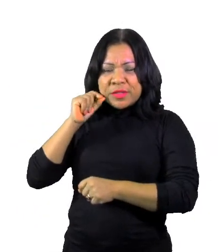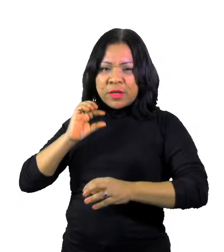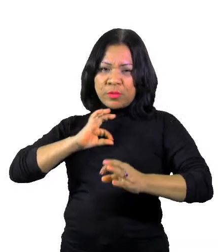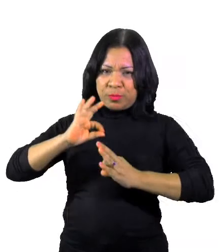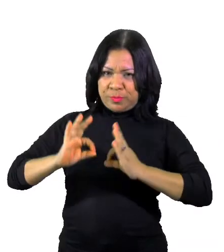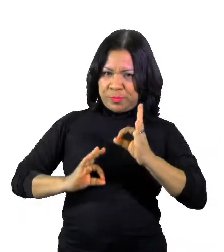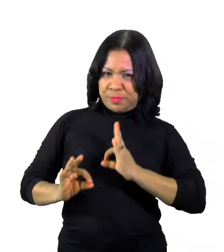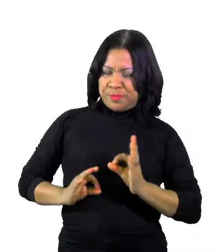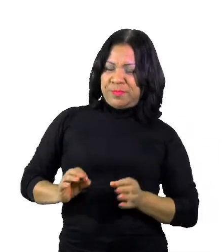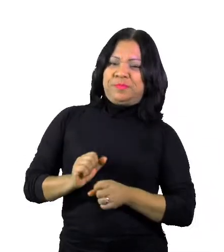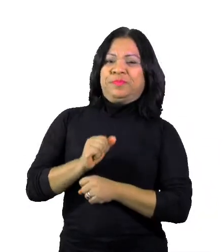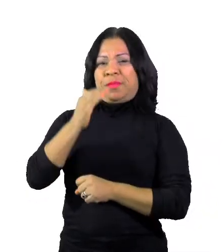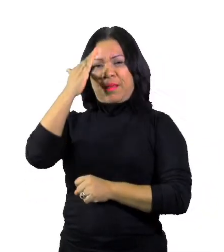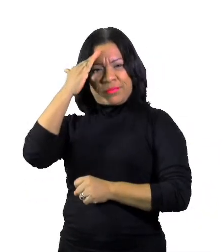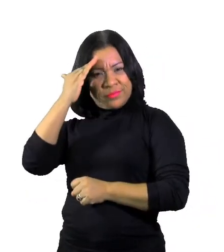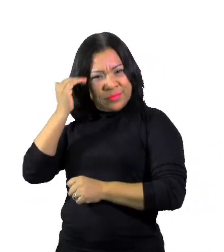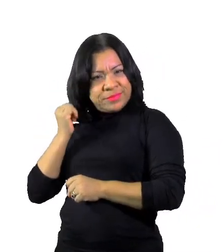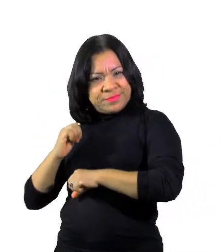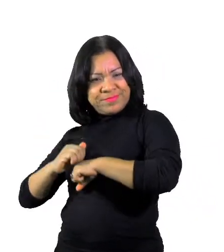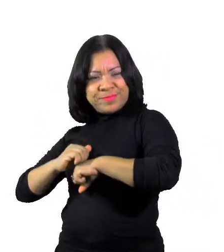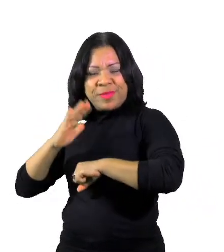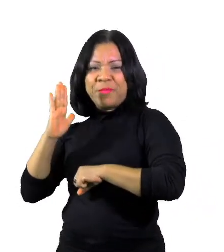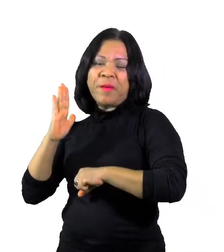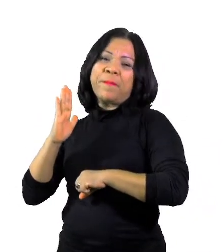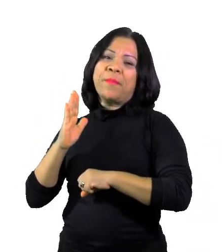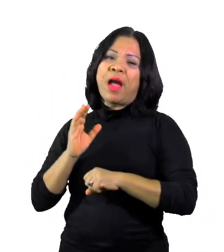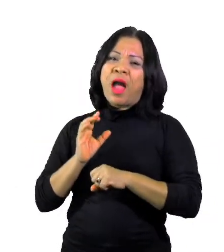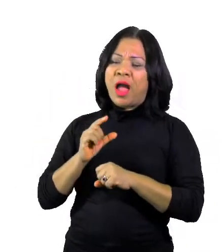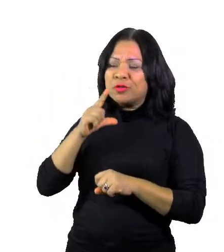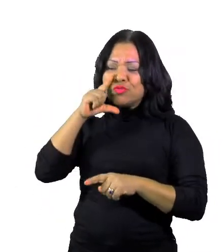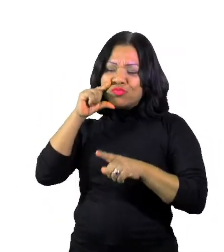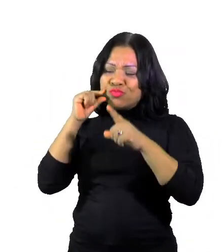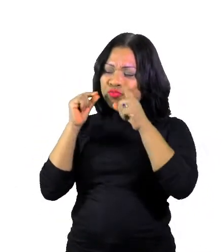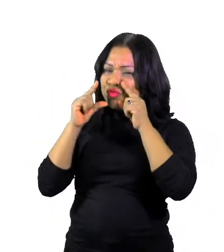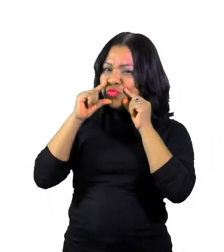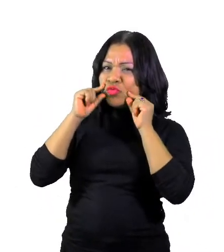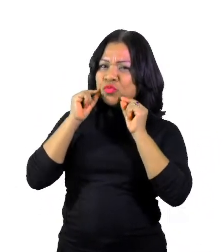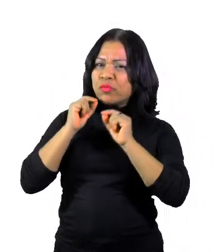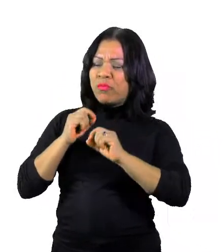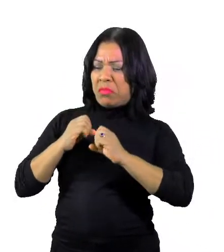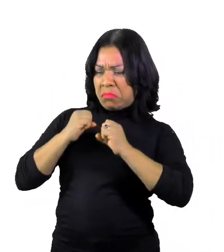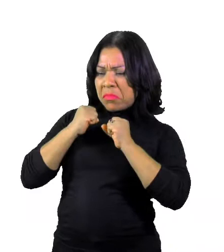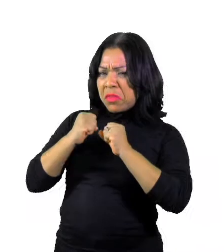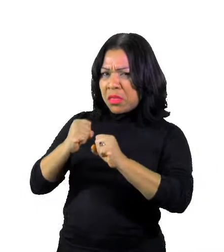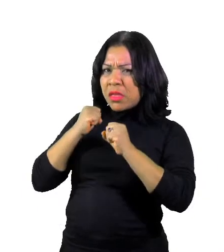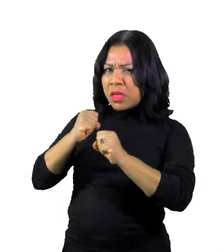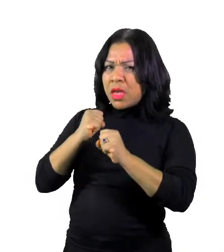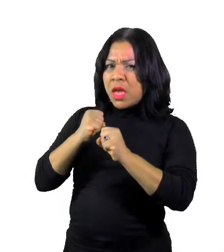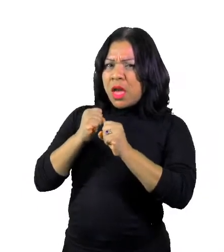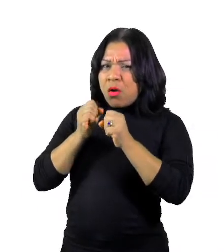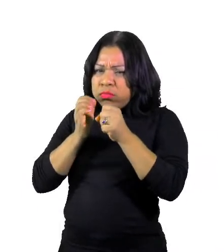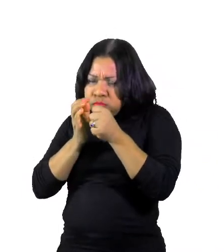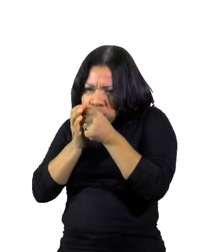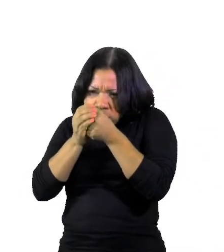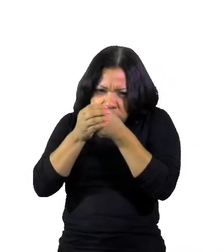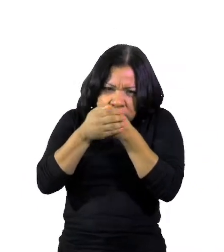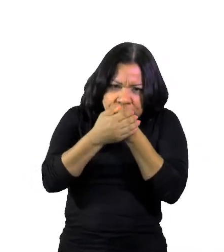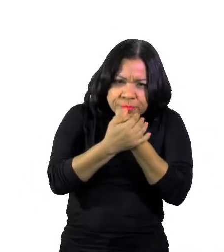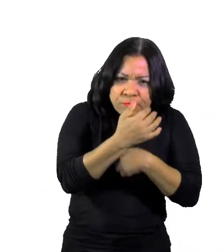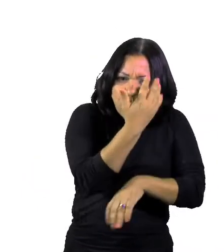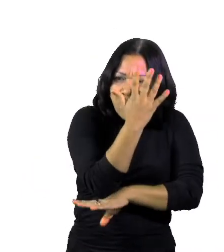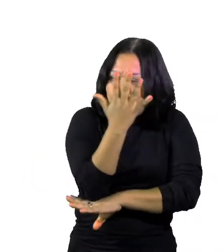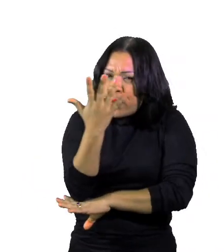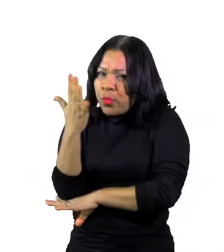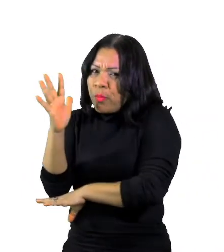sobre esses felinos, capazes de se disfarçar na mata, andar com